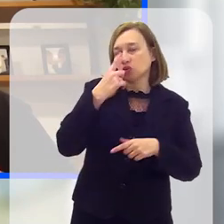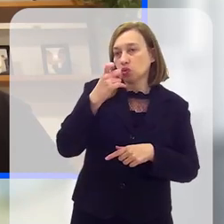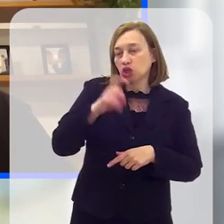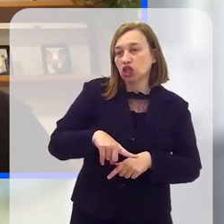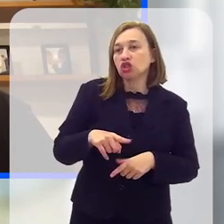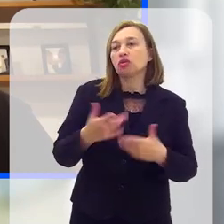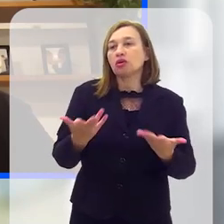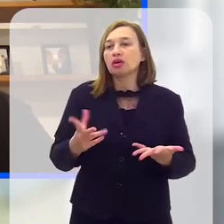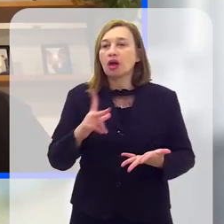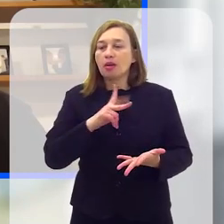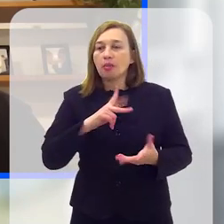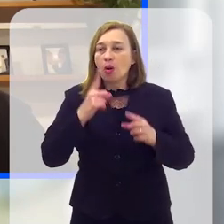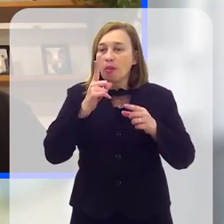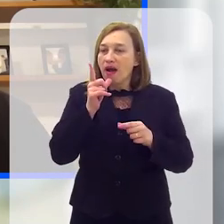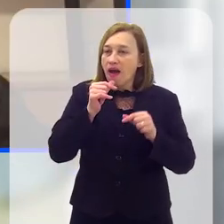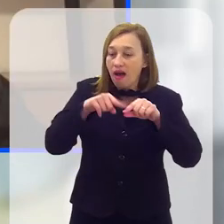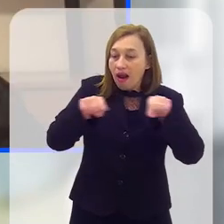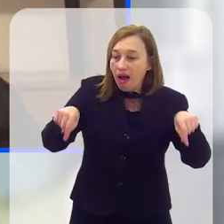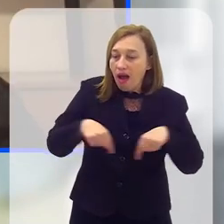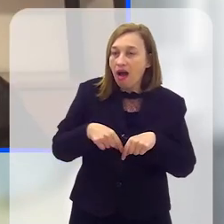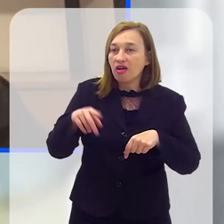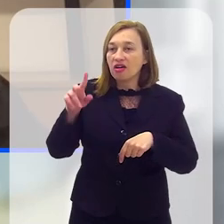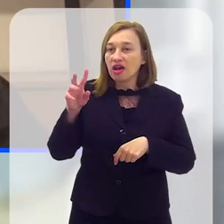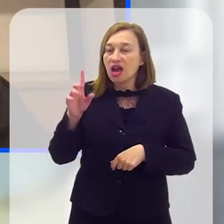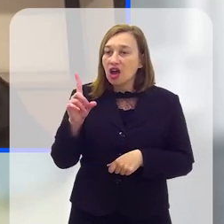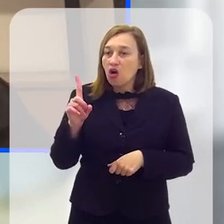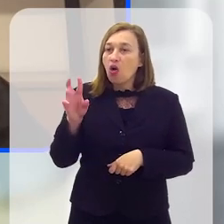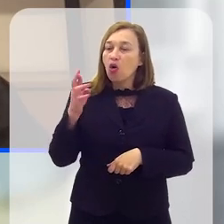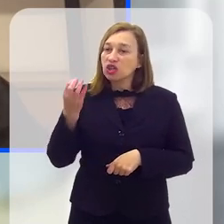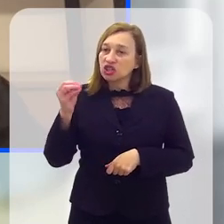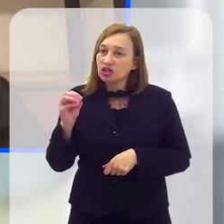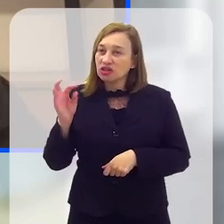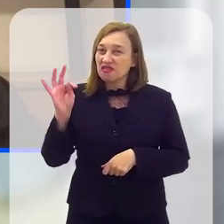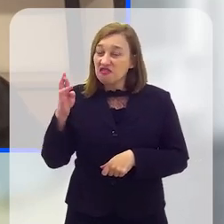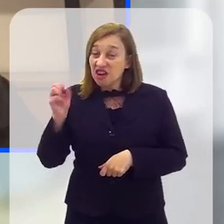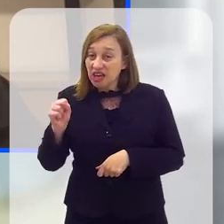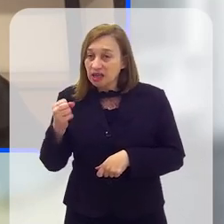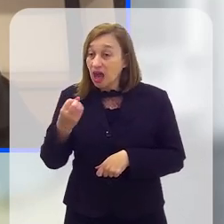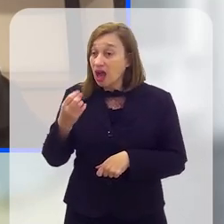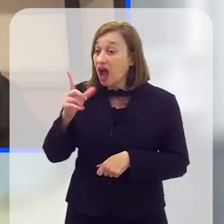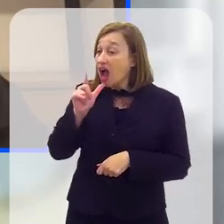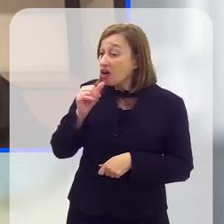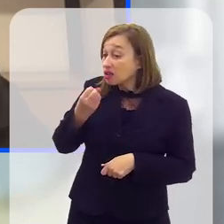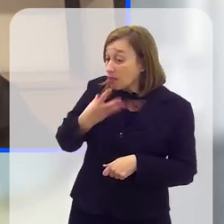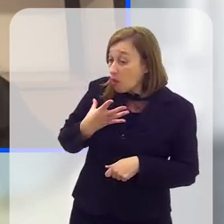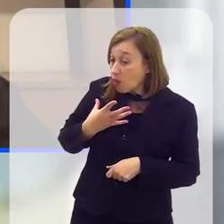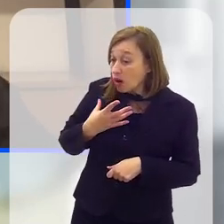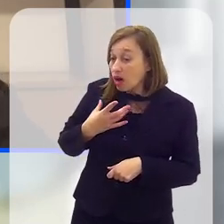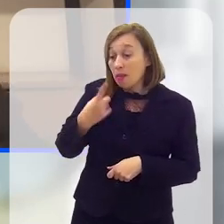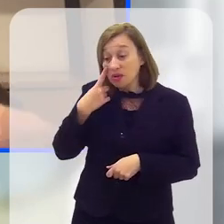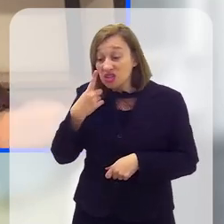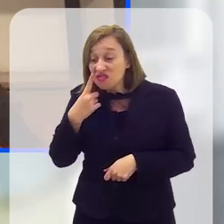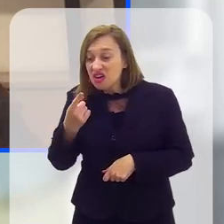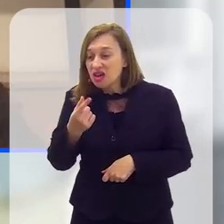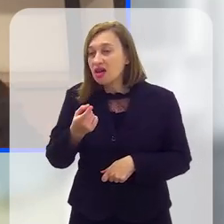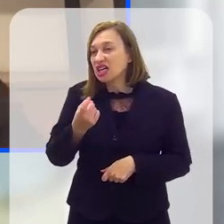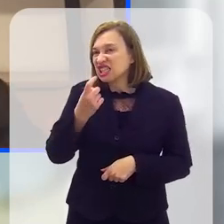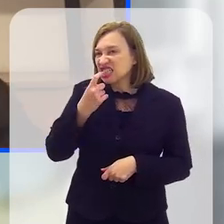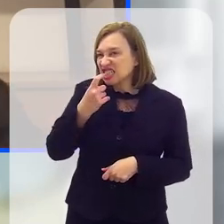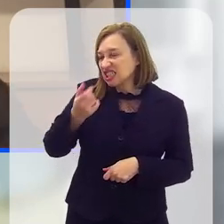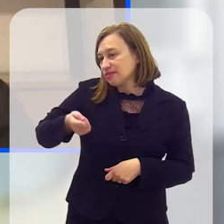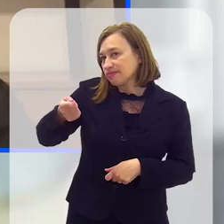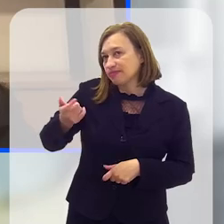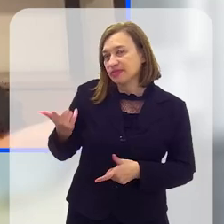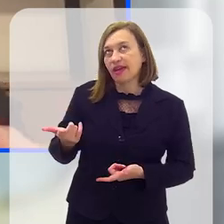na própria Rodrigo de Freitas, como eu falei, você vê que a água está melhor, está mais clara, tem peixe, mas você vai ver garrafa PET, você vai ver